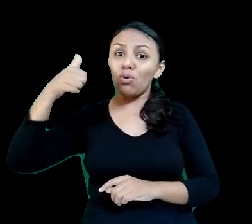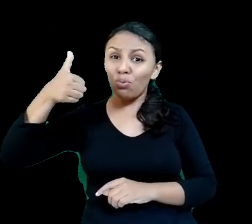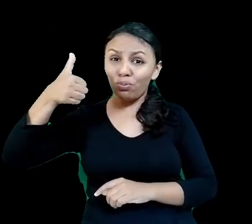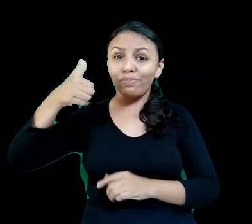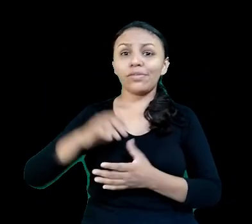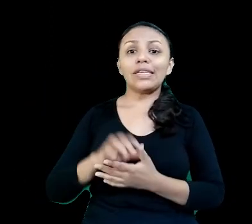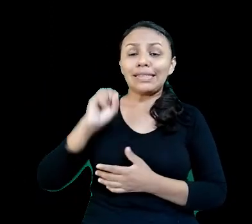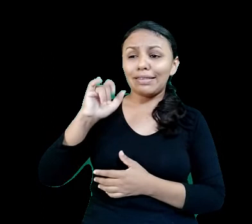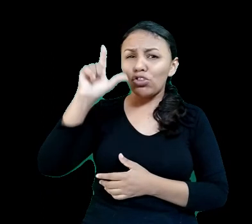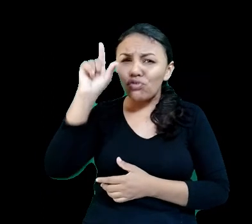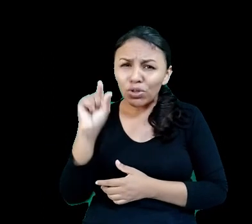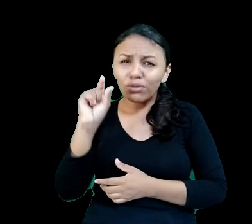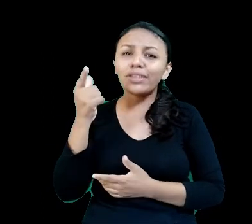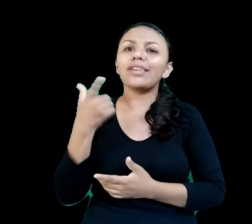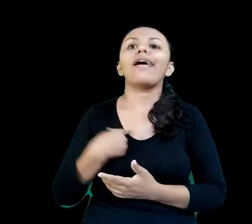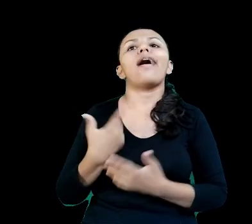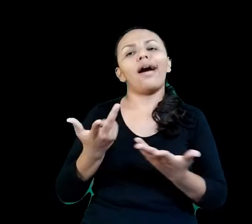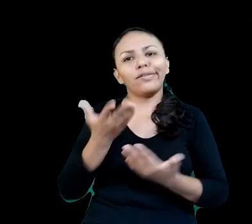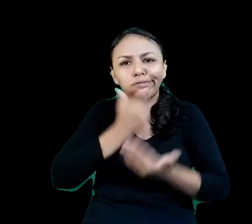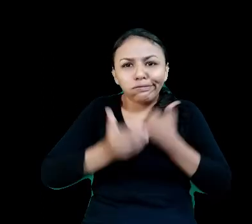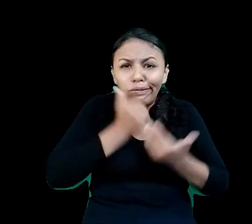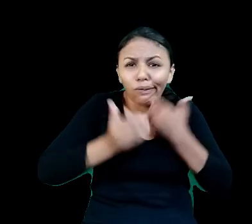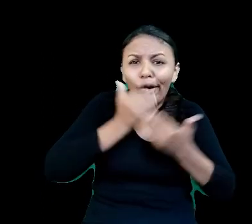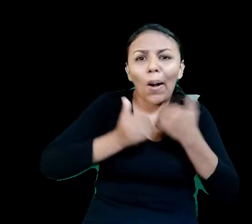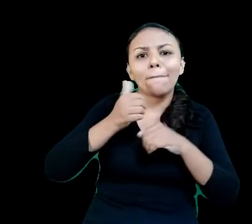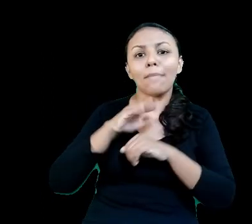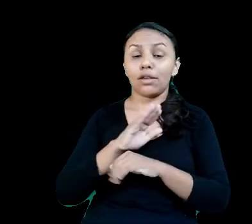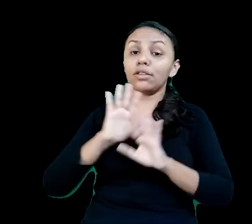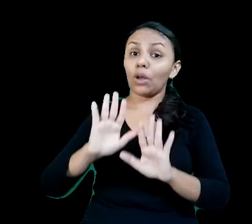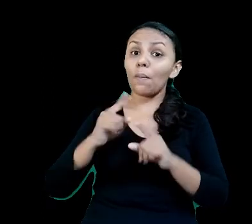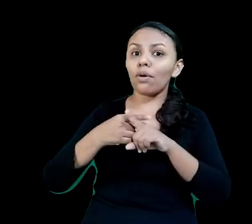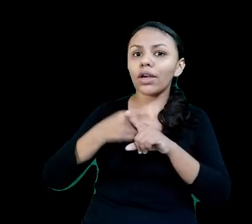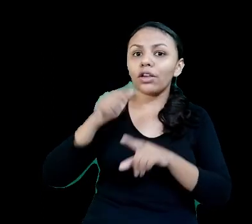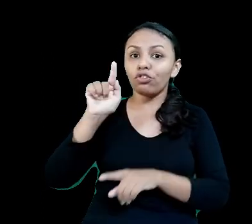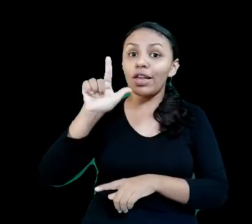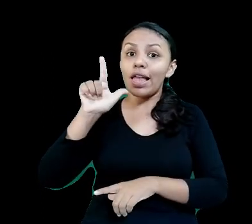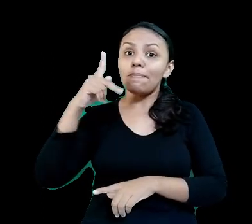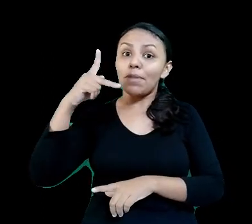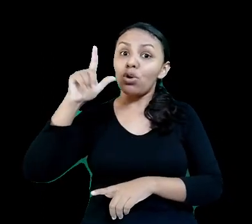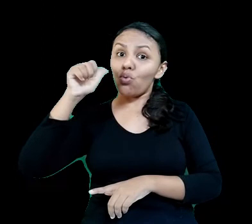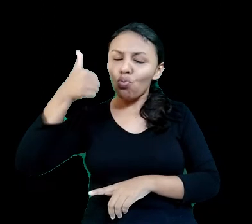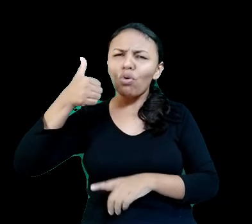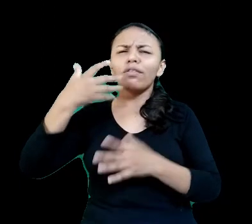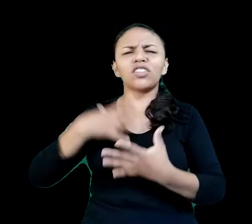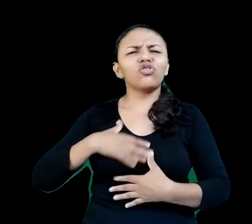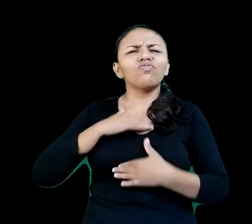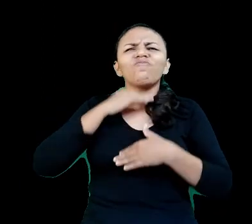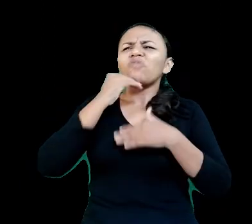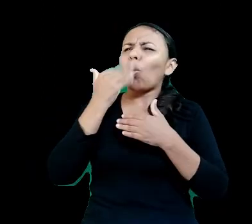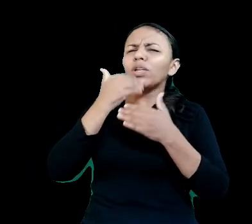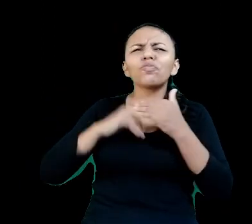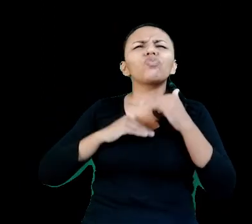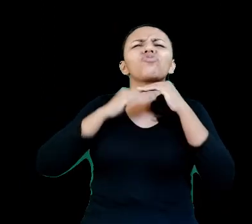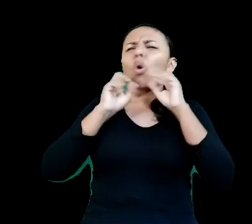diminuído, ele aumenta o poder de consumo alimentar. O GLP-1, ele gera saciedade, e a utilização